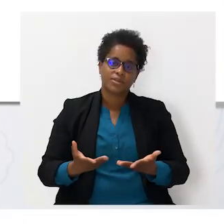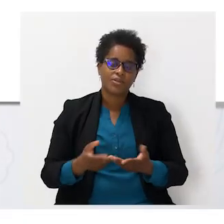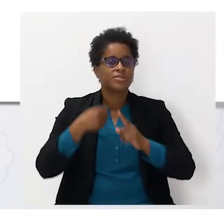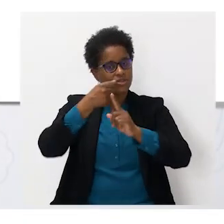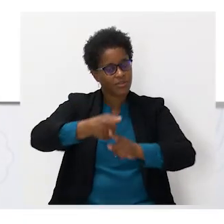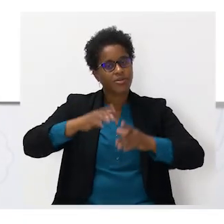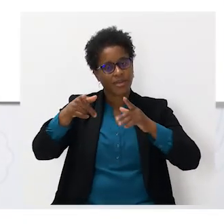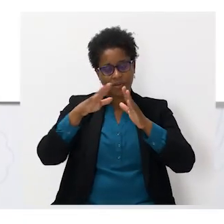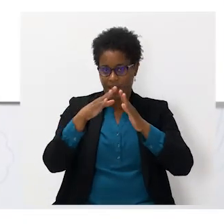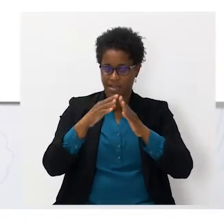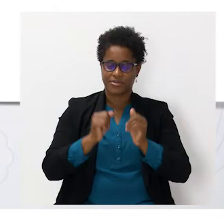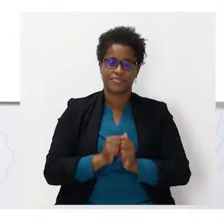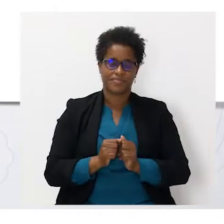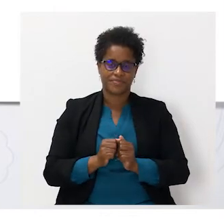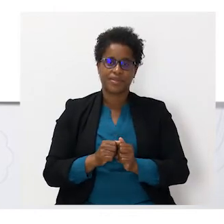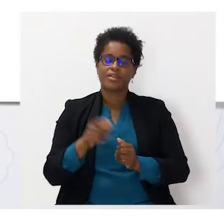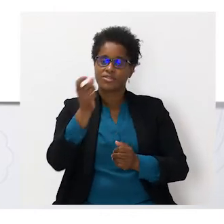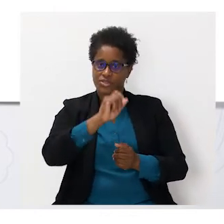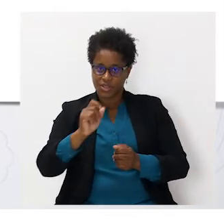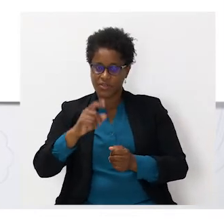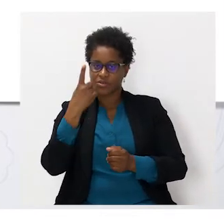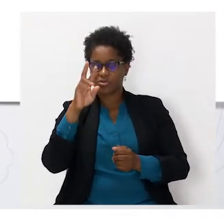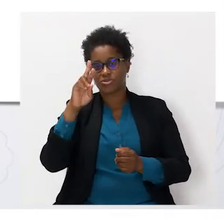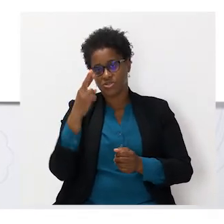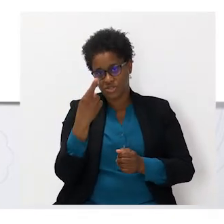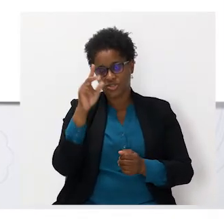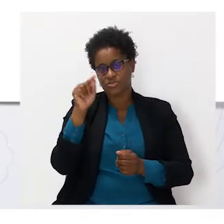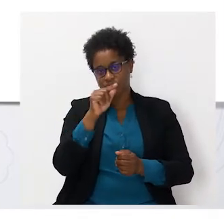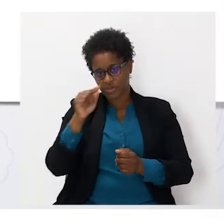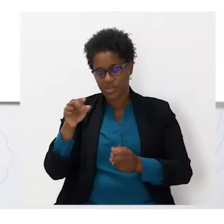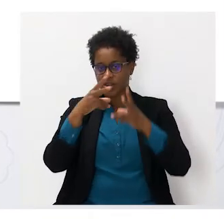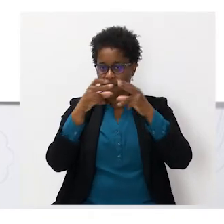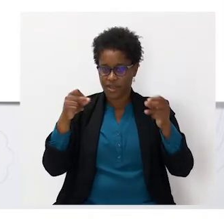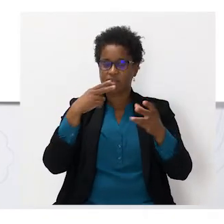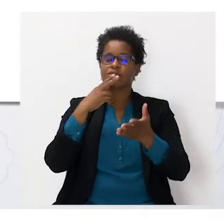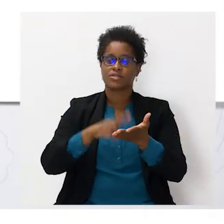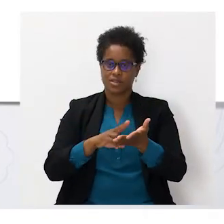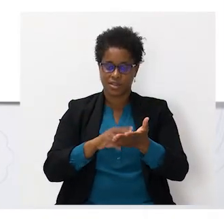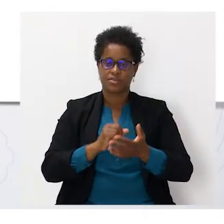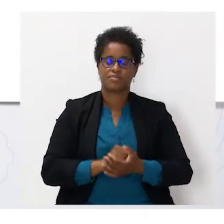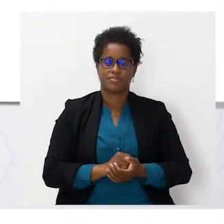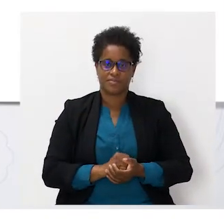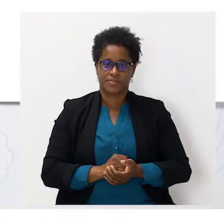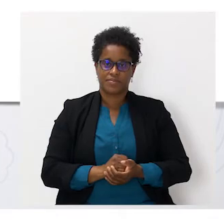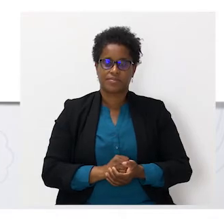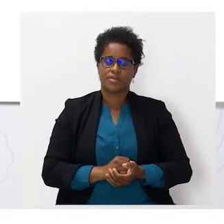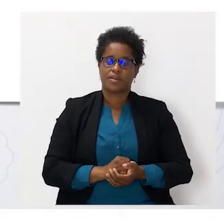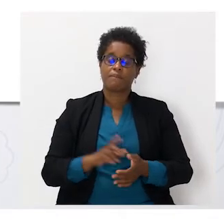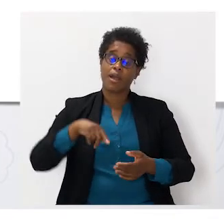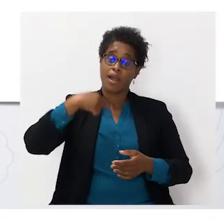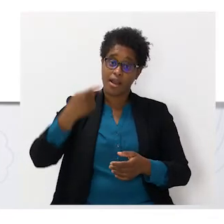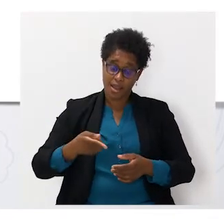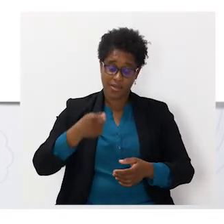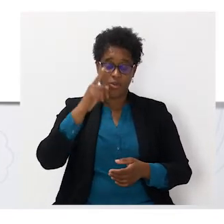desafio de casa. Coloca um X nas afirmações verdadeiras. Para além